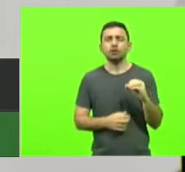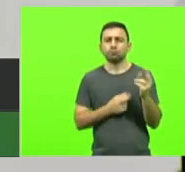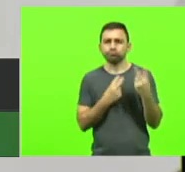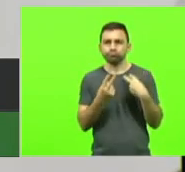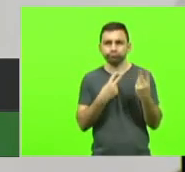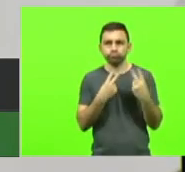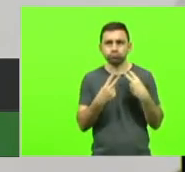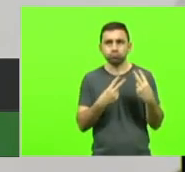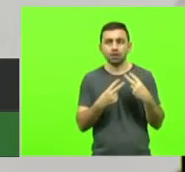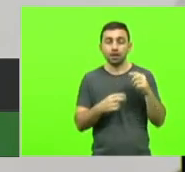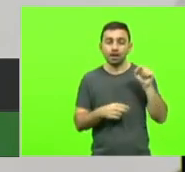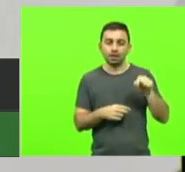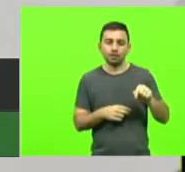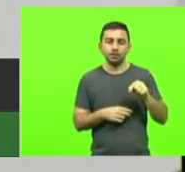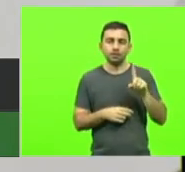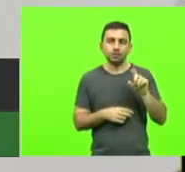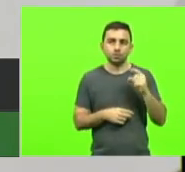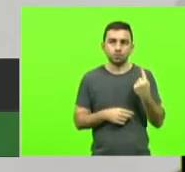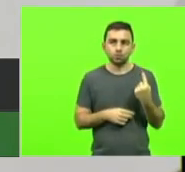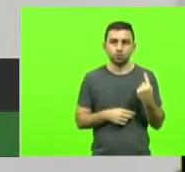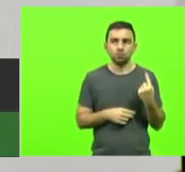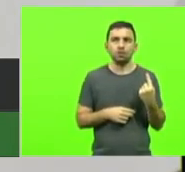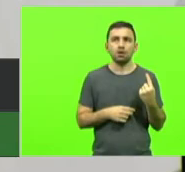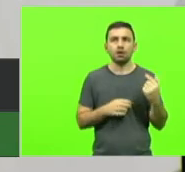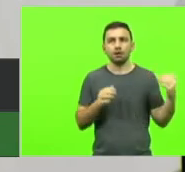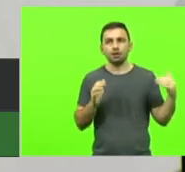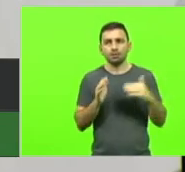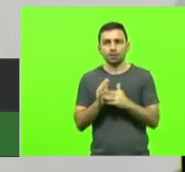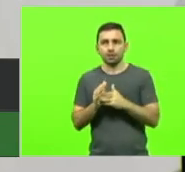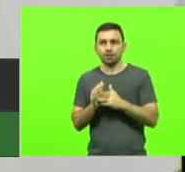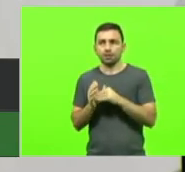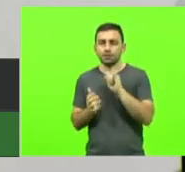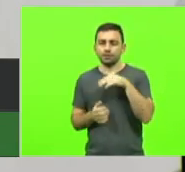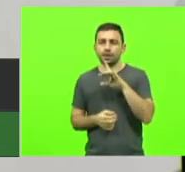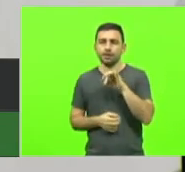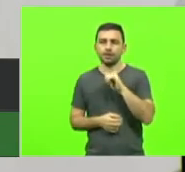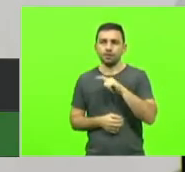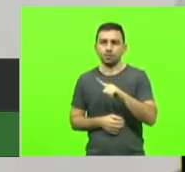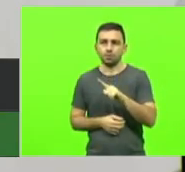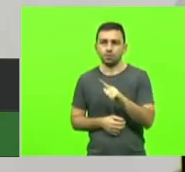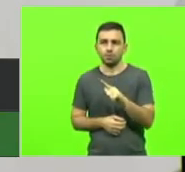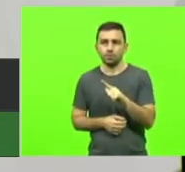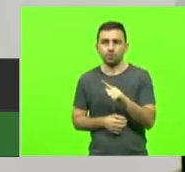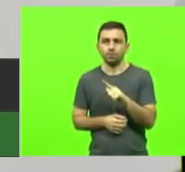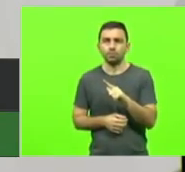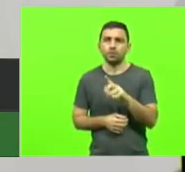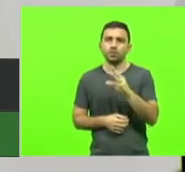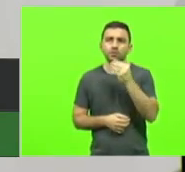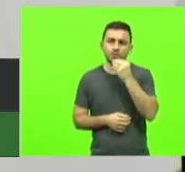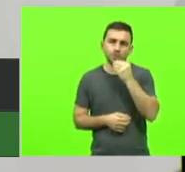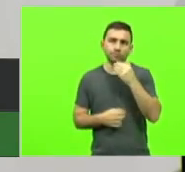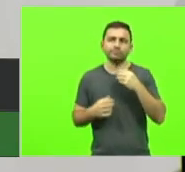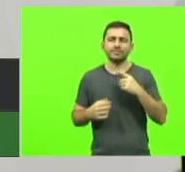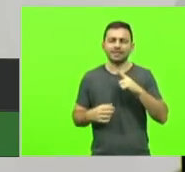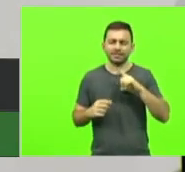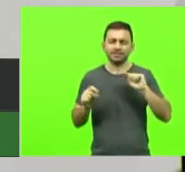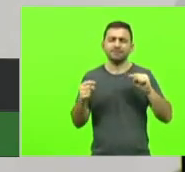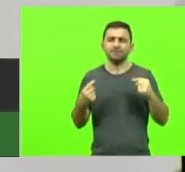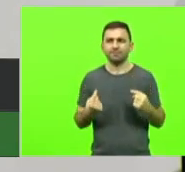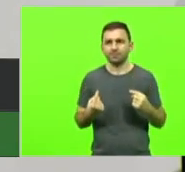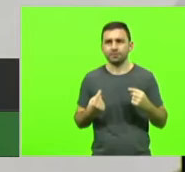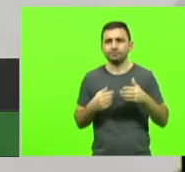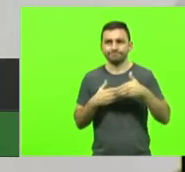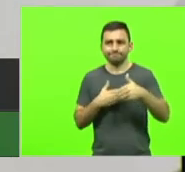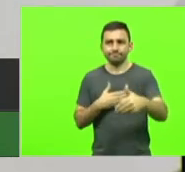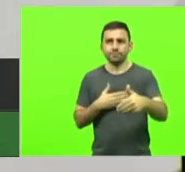do trecho da BR-101 até Indaial. Óbvio que temos grandes desafios pela frente, mas